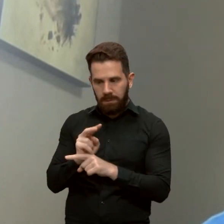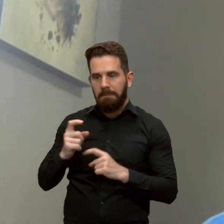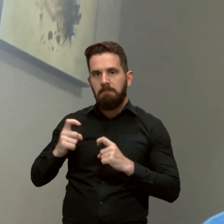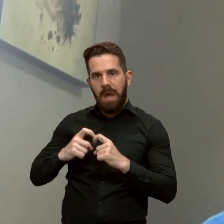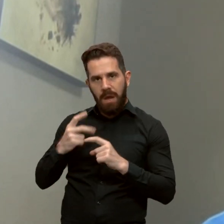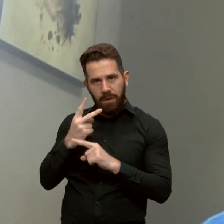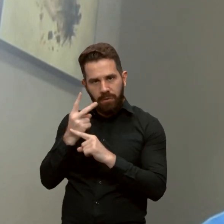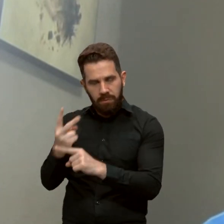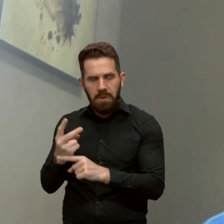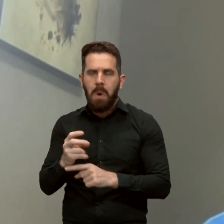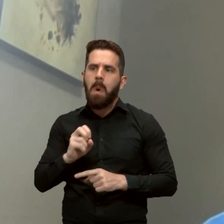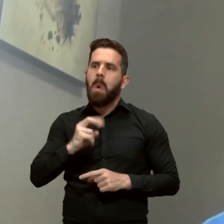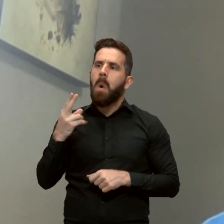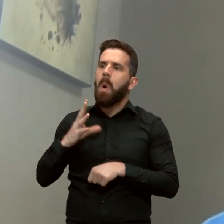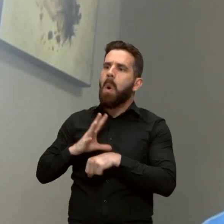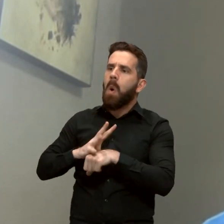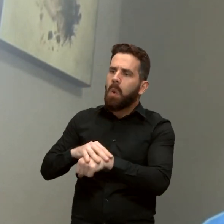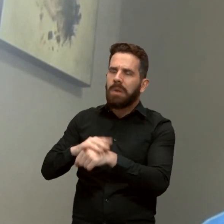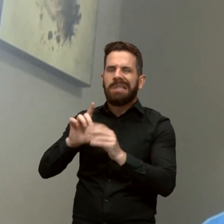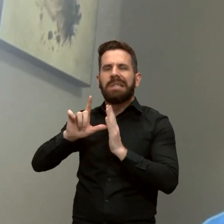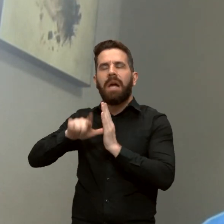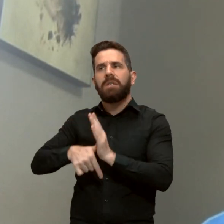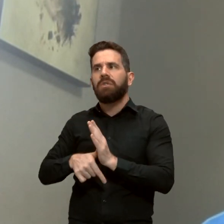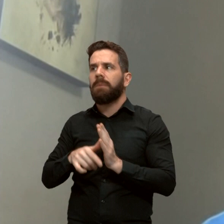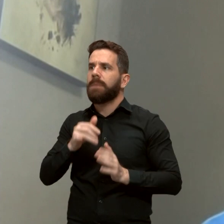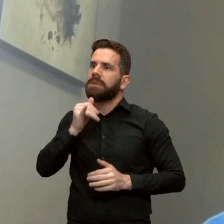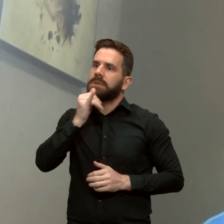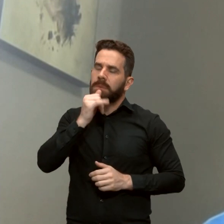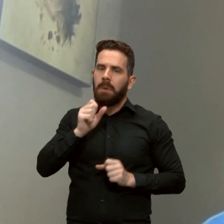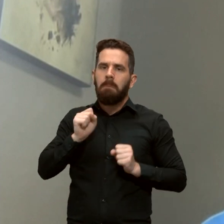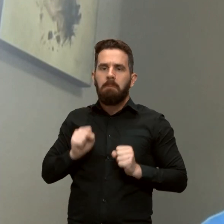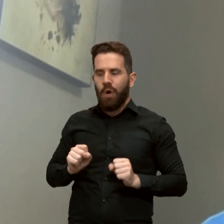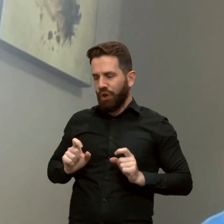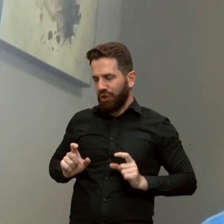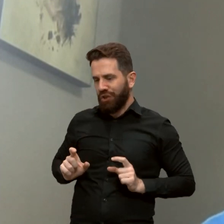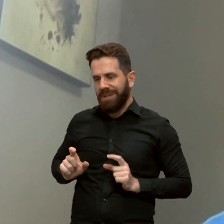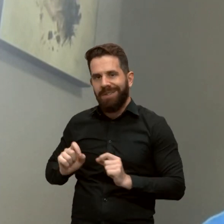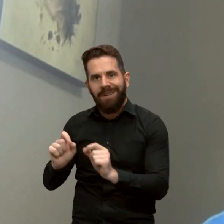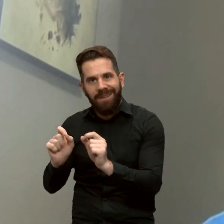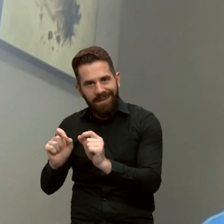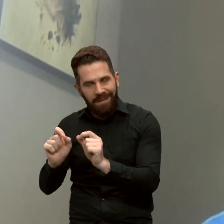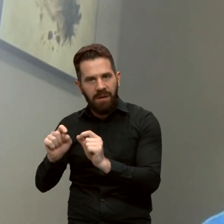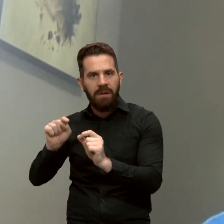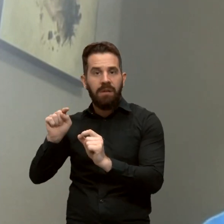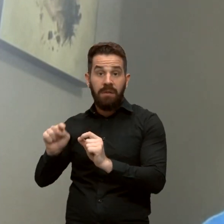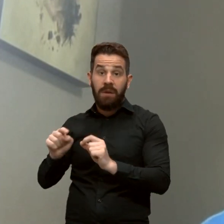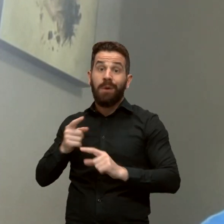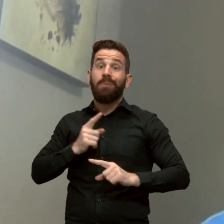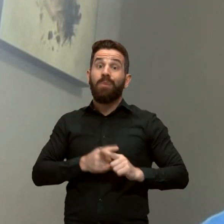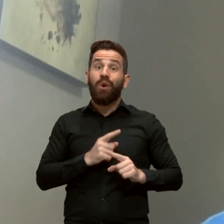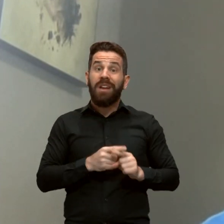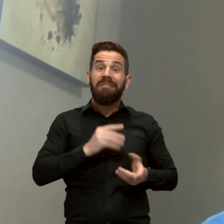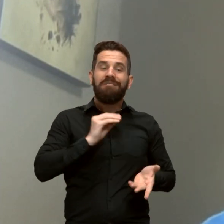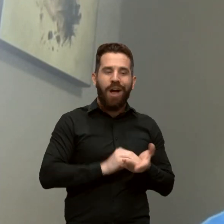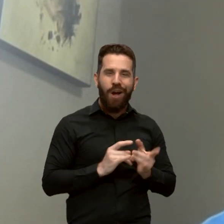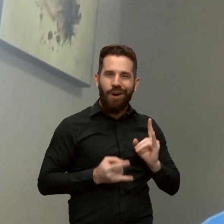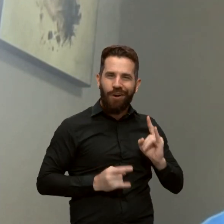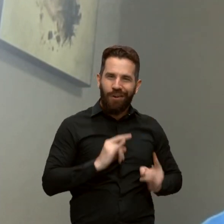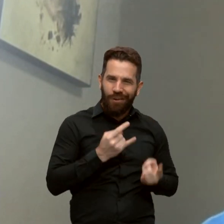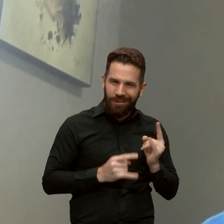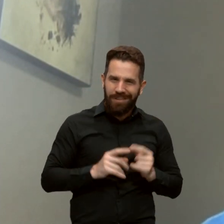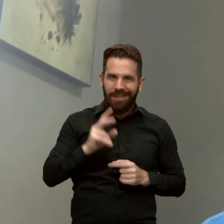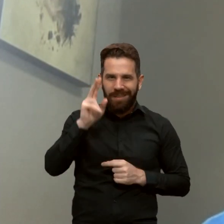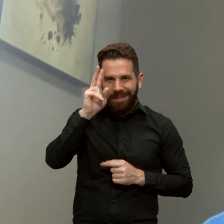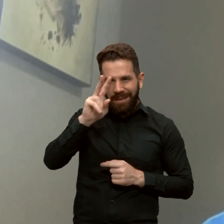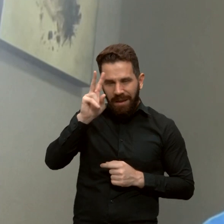podem acontecer, alguns tipos de cânceres aumentam com a redução da proteção estrogênica. Osteoporose